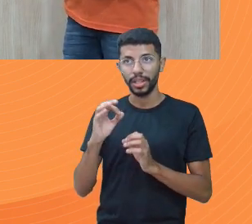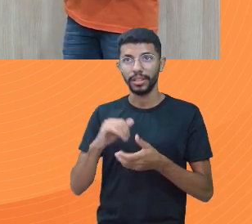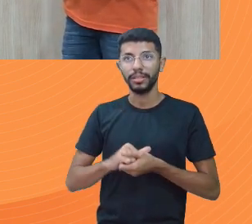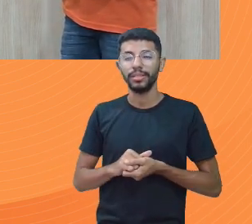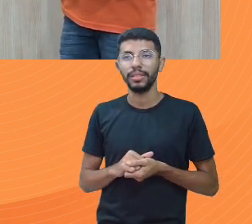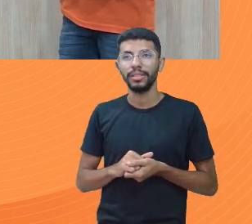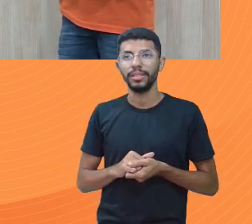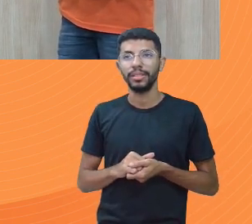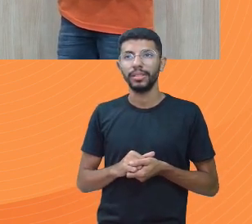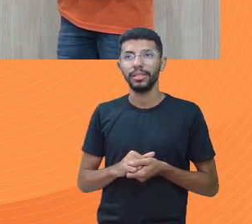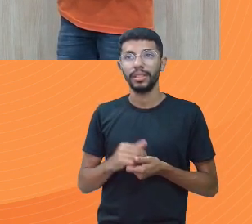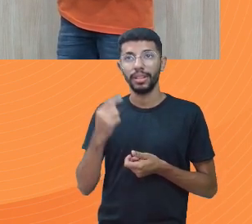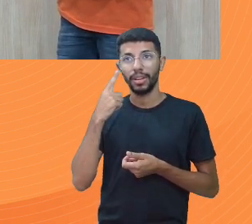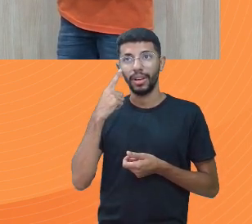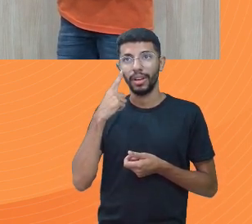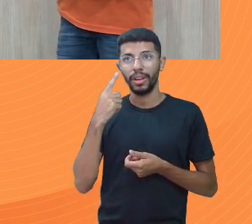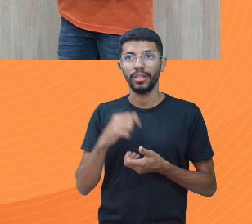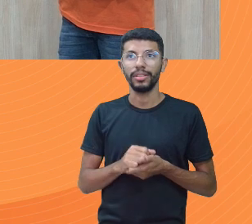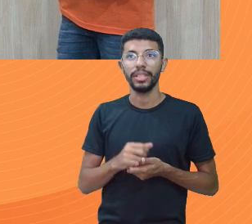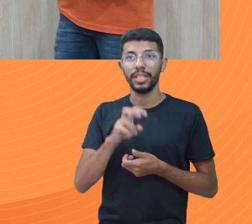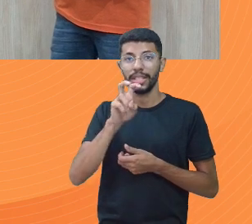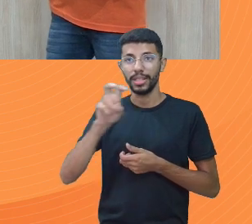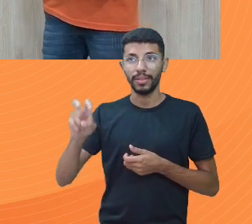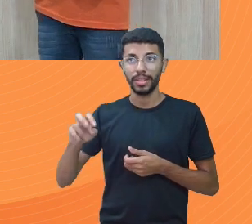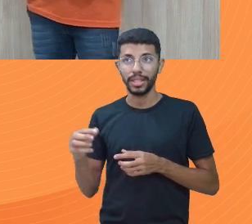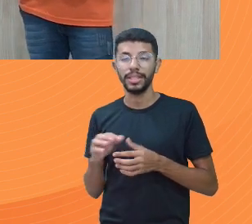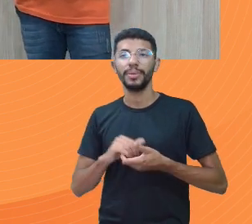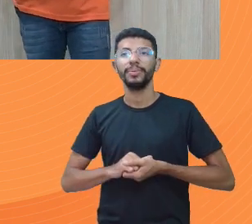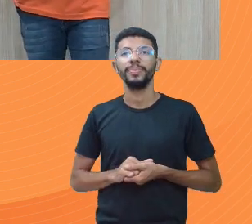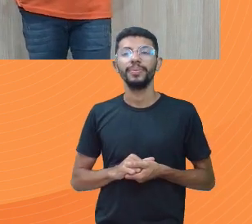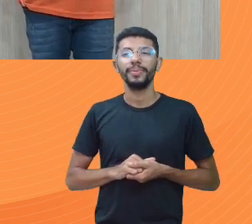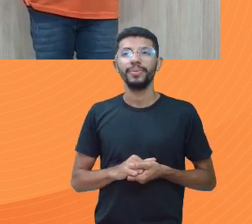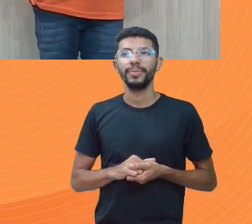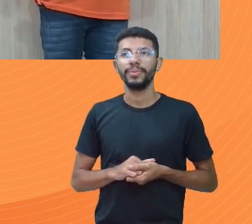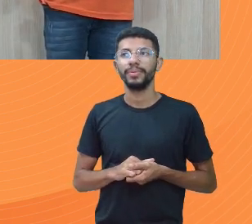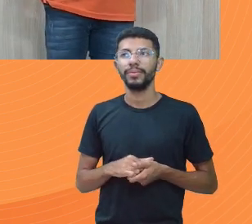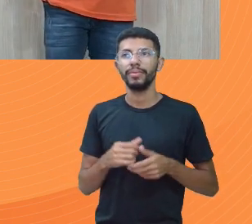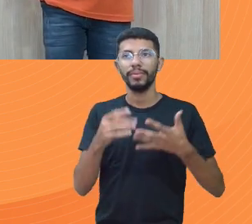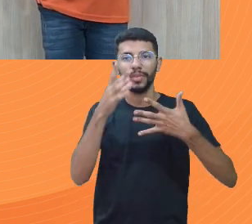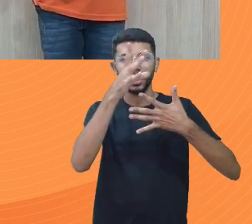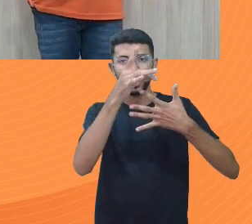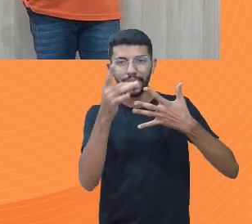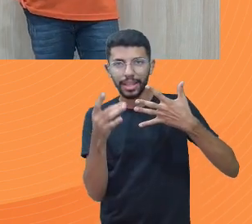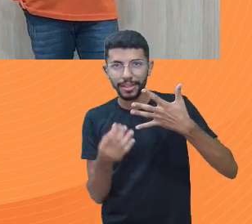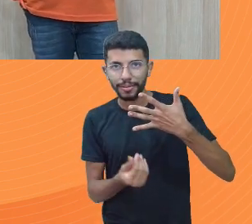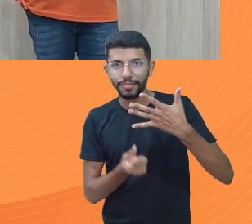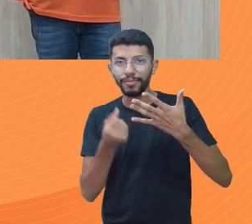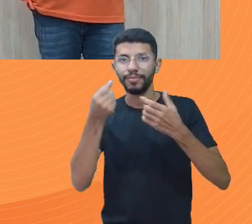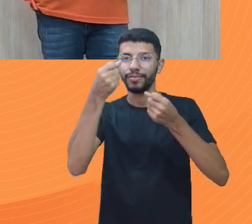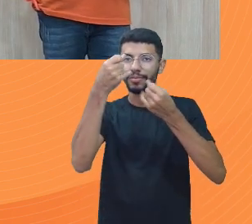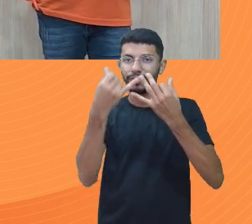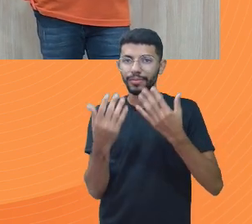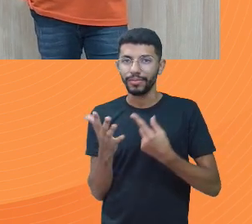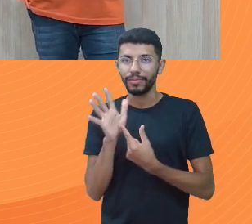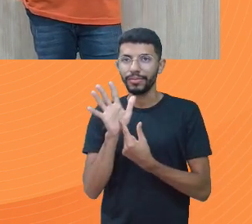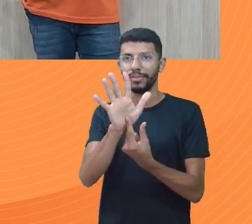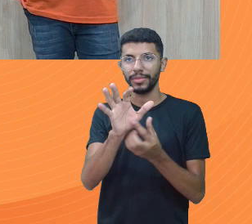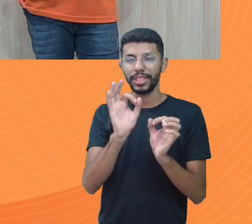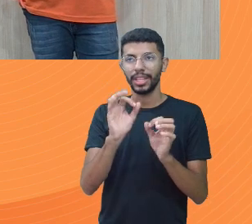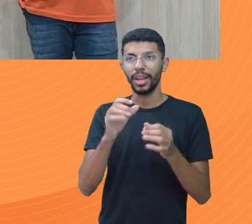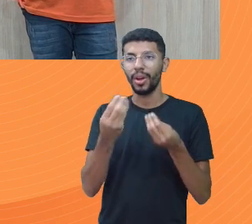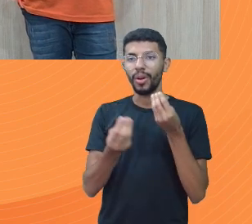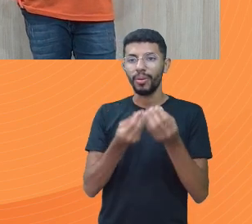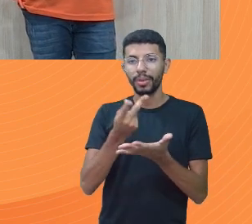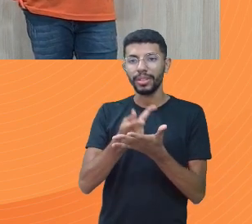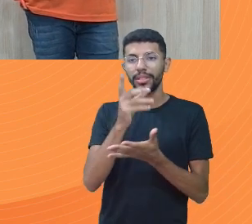E o 55, ó, eu lá de baixo. Então tá aí bem detalhadozinho da onde veio cada